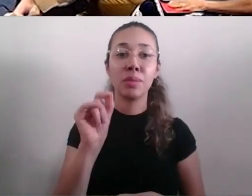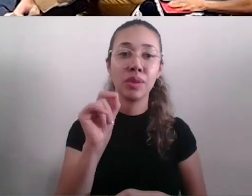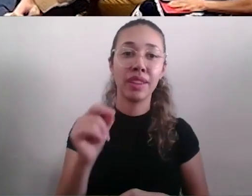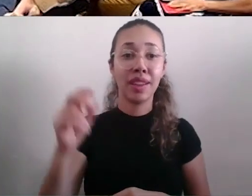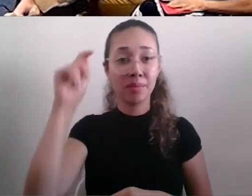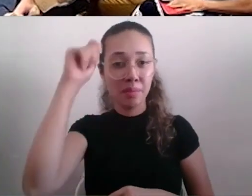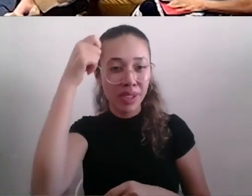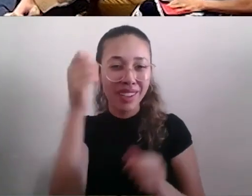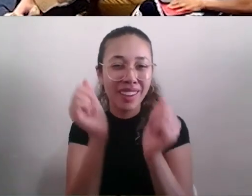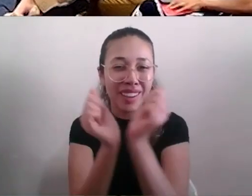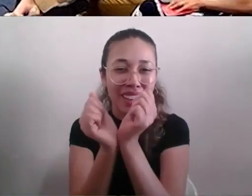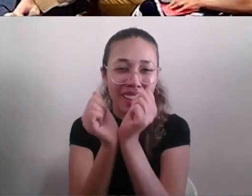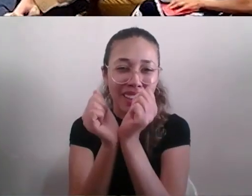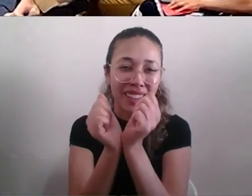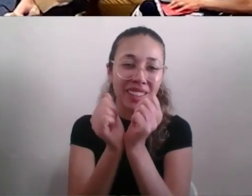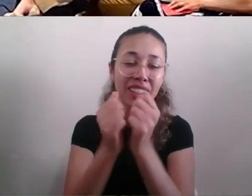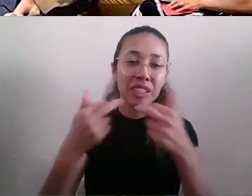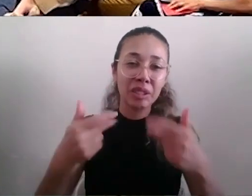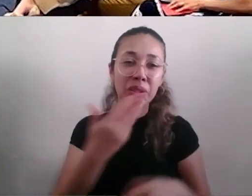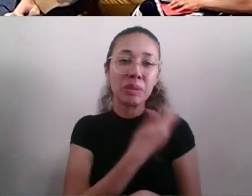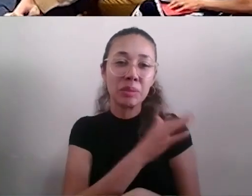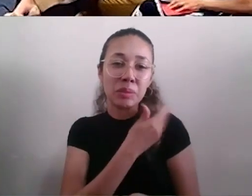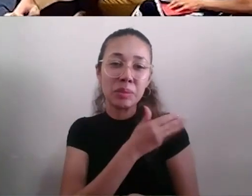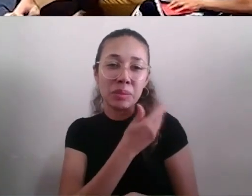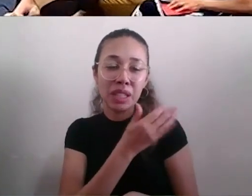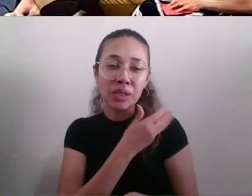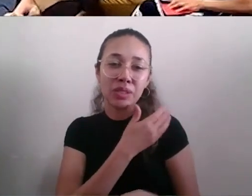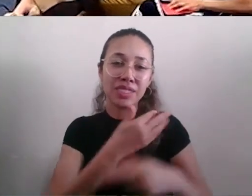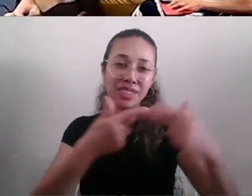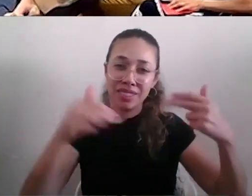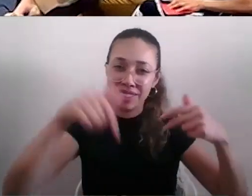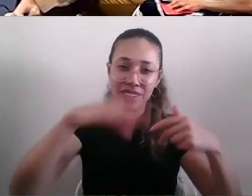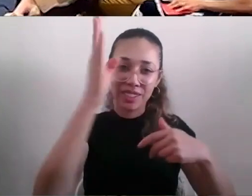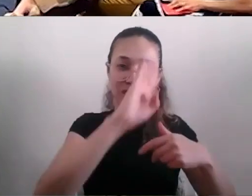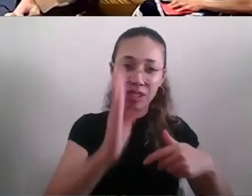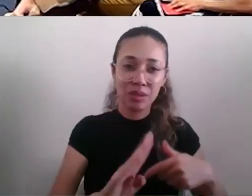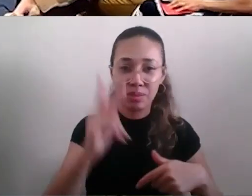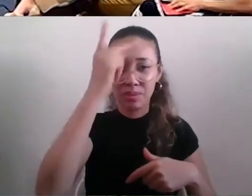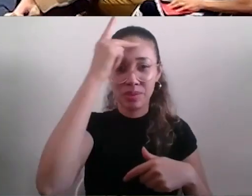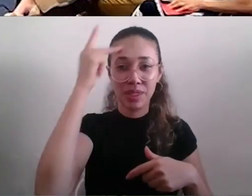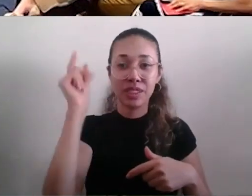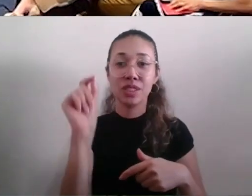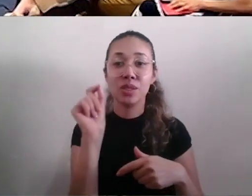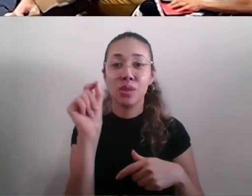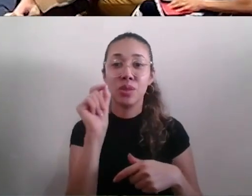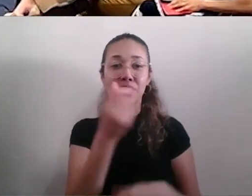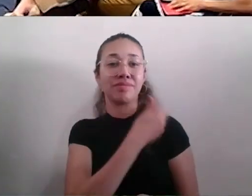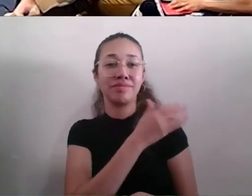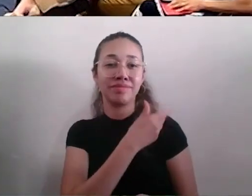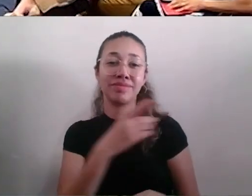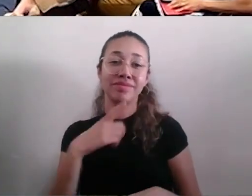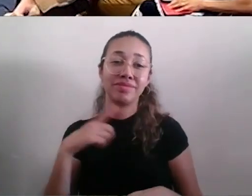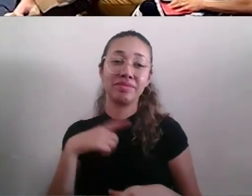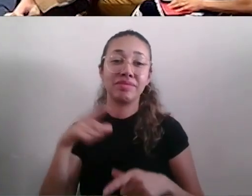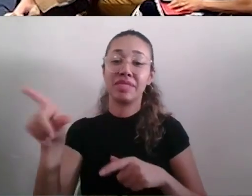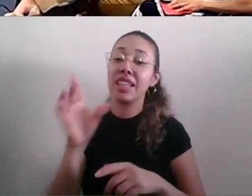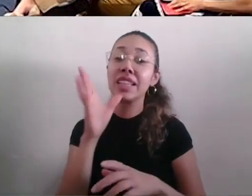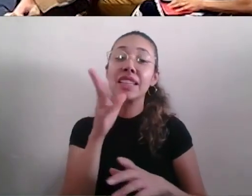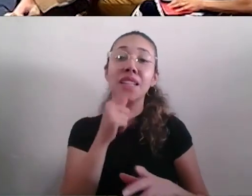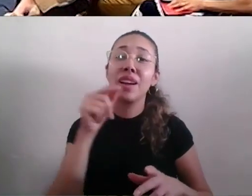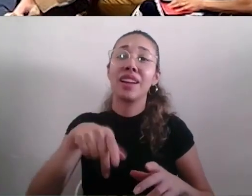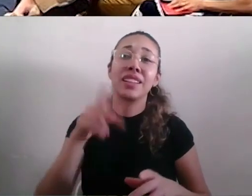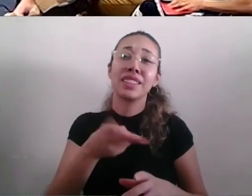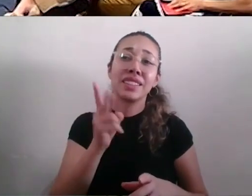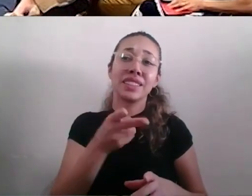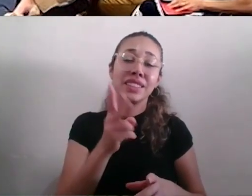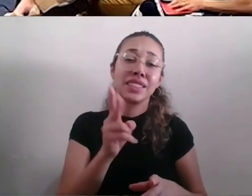coisa, não é exatamente, né, o que você chama de uma notícia quente. Então, eles falaram, ok, não tem problema, leva o tempo que vocês quiserem. O Praia levou 2 anos, o Crime e